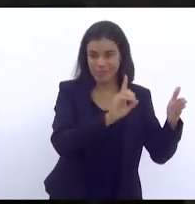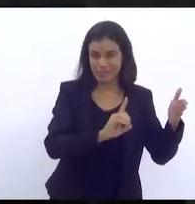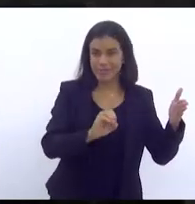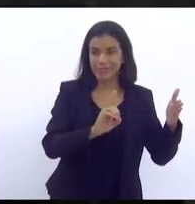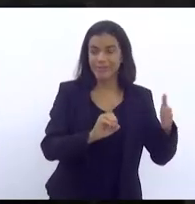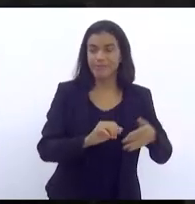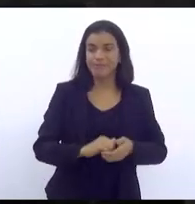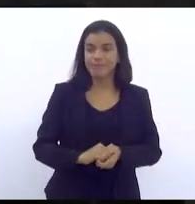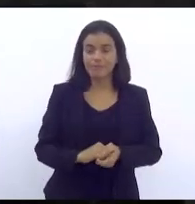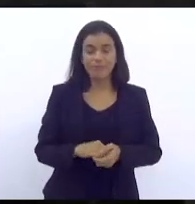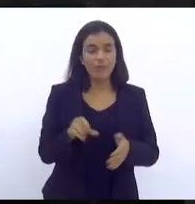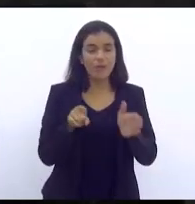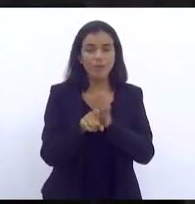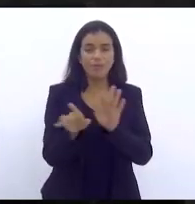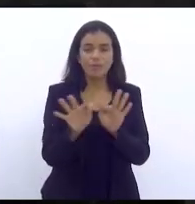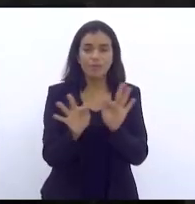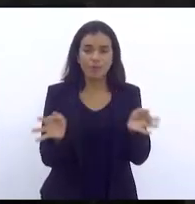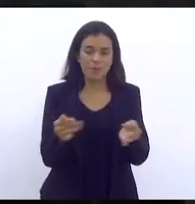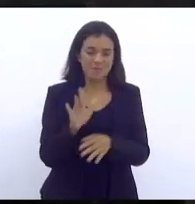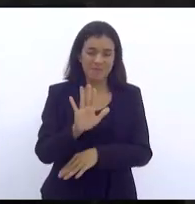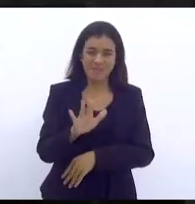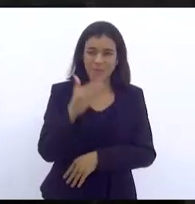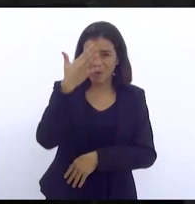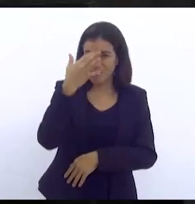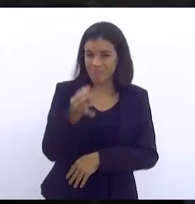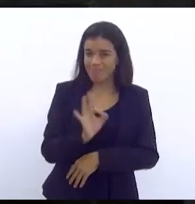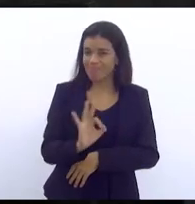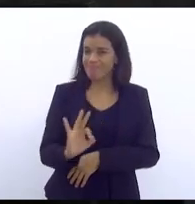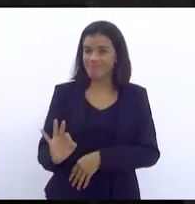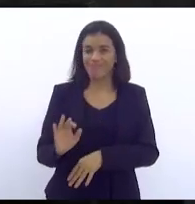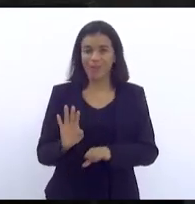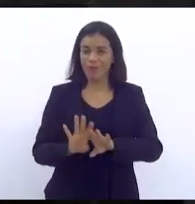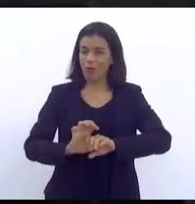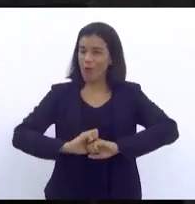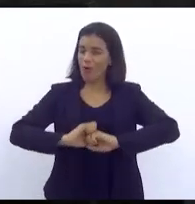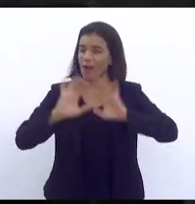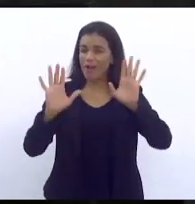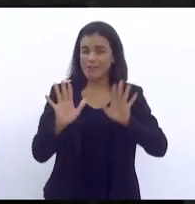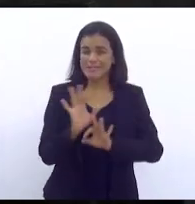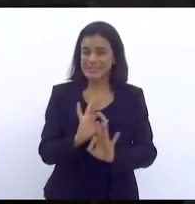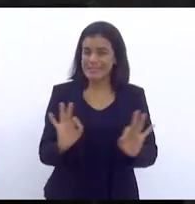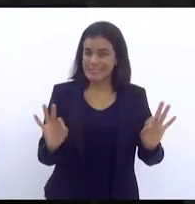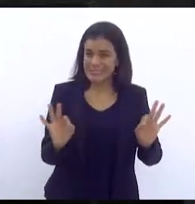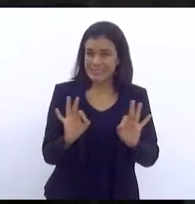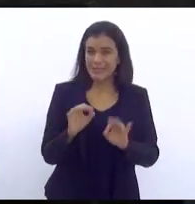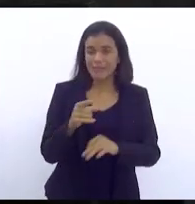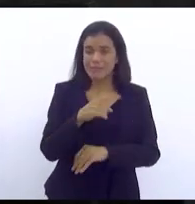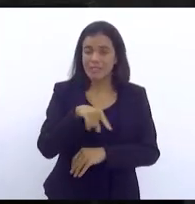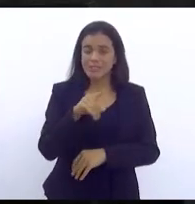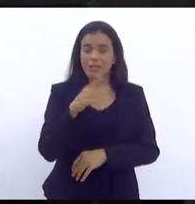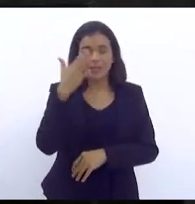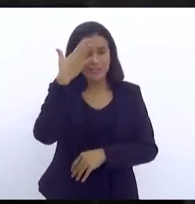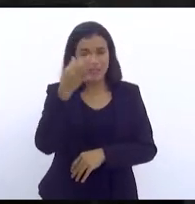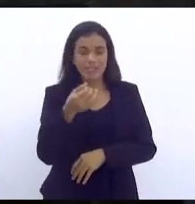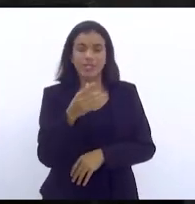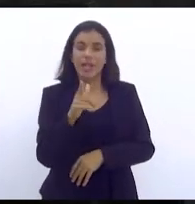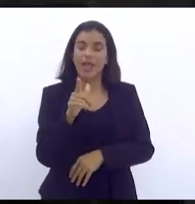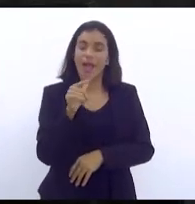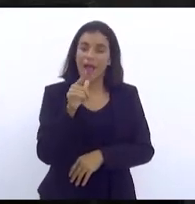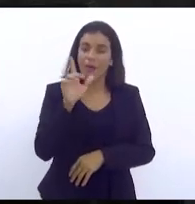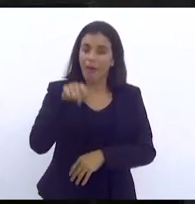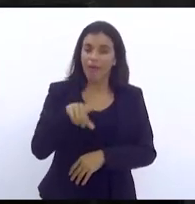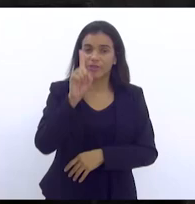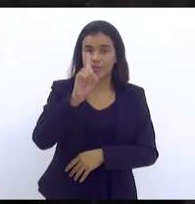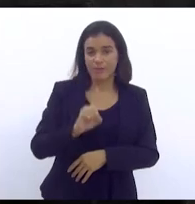é uma pergunta bastante simples mas que não ficou Clara aqui todos eh reforçaram né que entendem água como um direito humano mas eu gostaria de